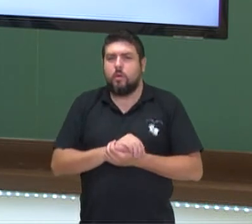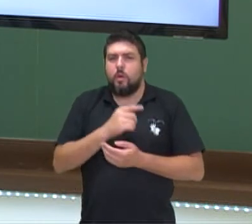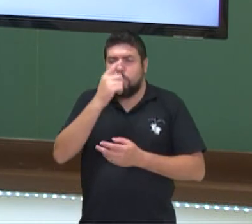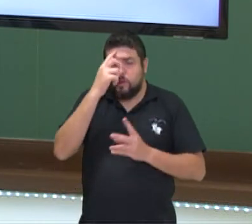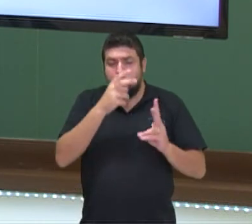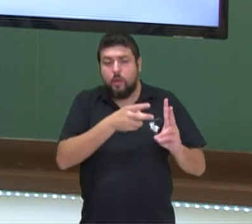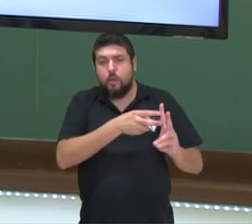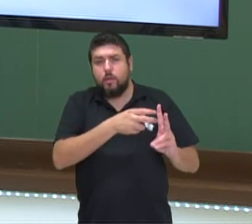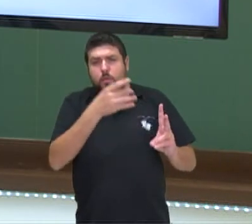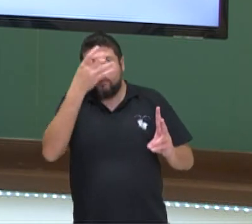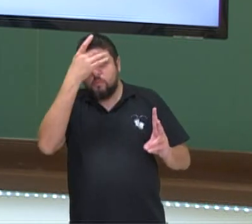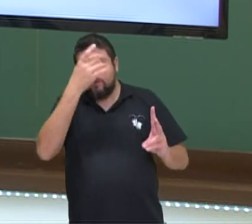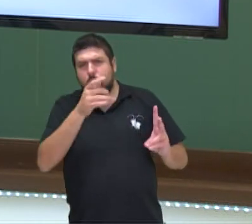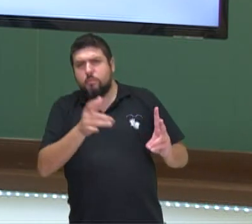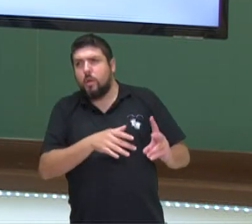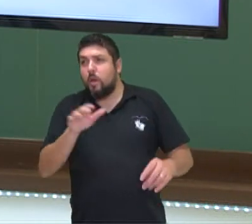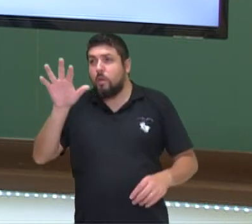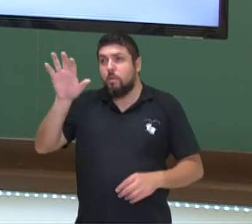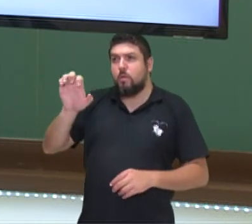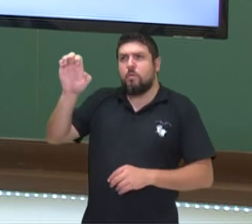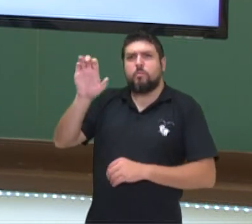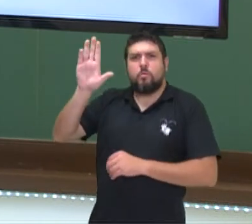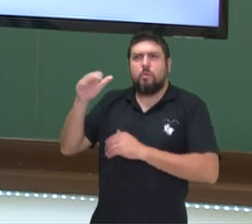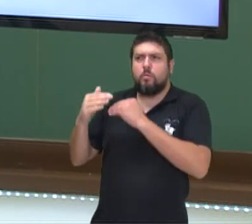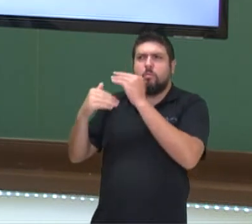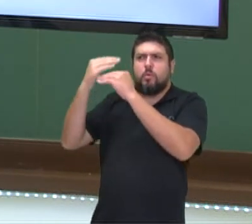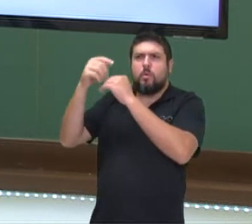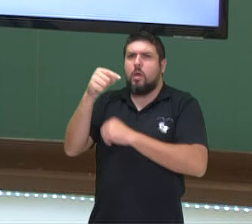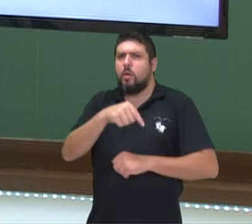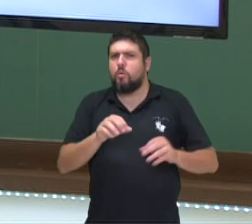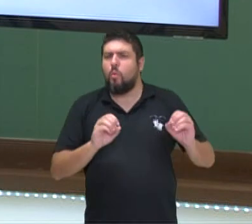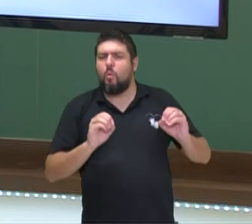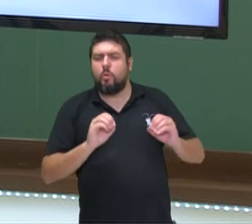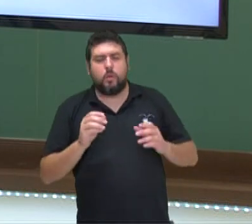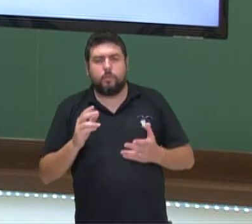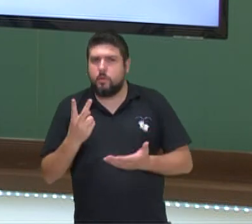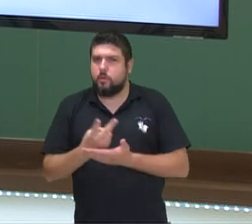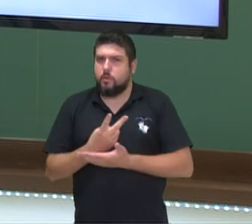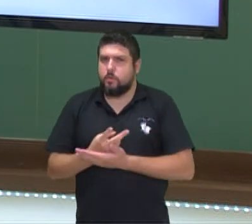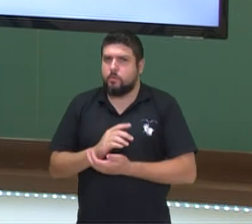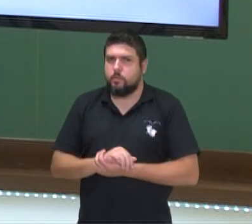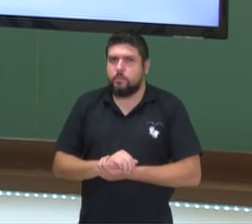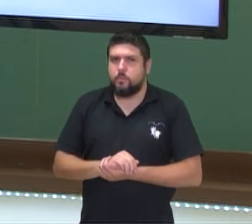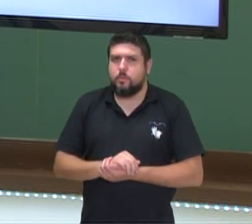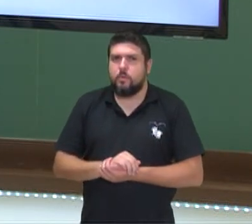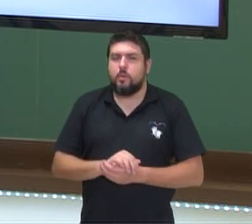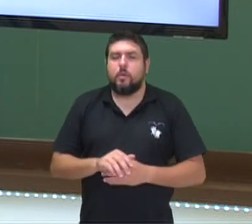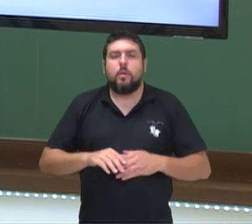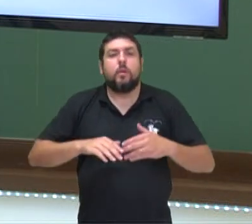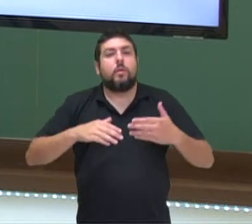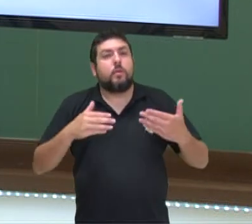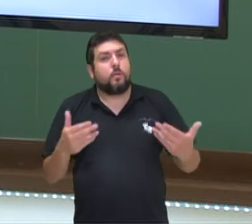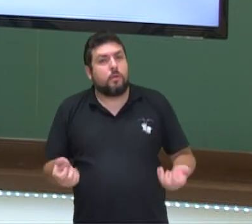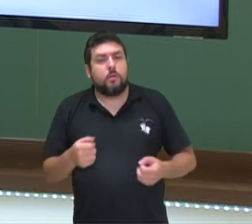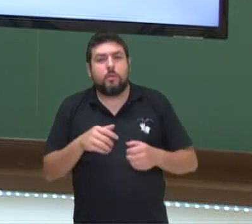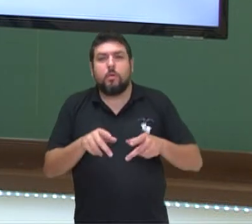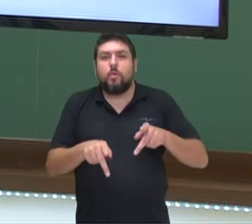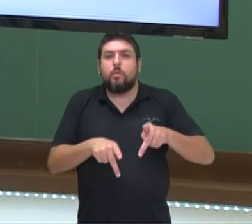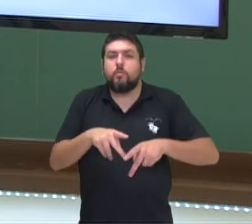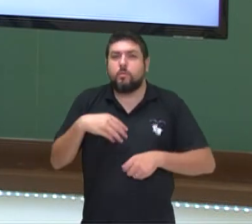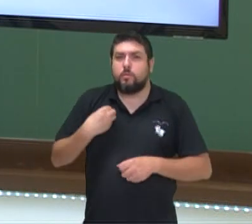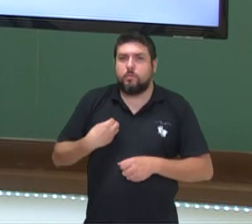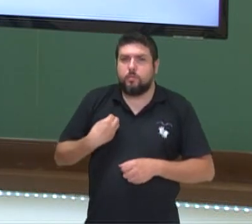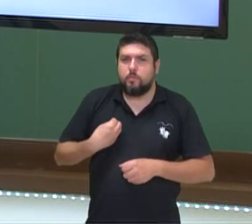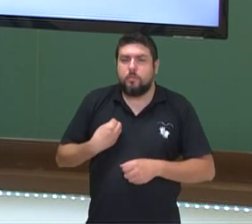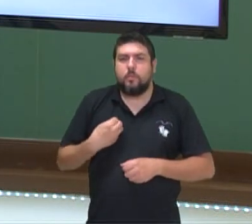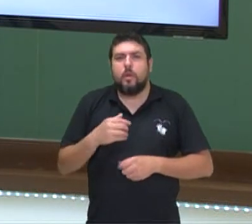europeus vieram trazer desenvolvimento, progresso e civilização. Então os povos que aqui habitavam, né, os astecas, maias,